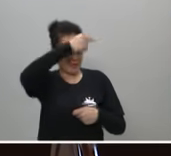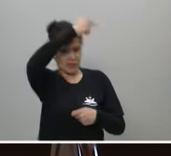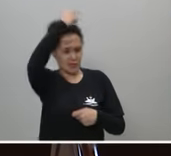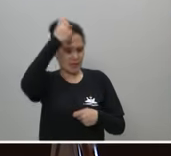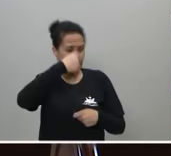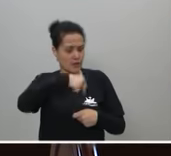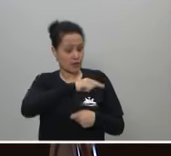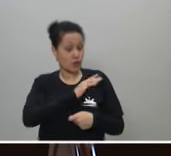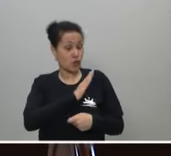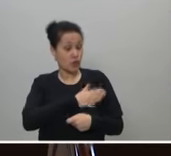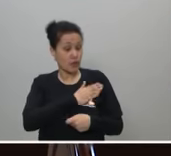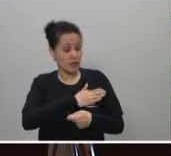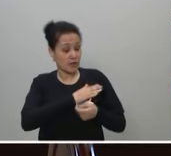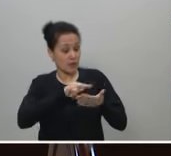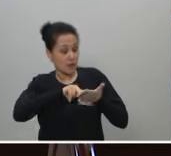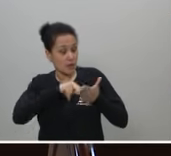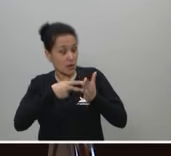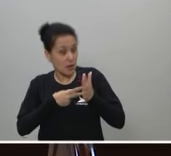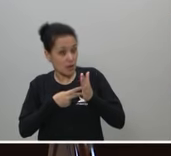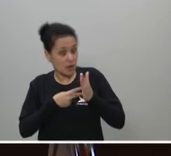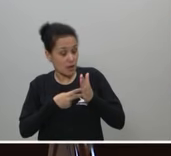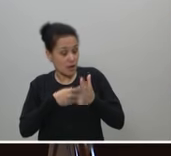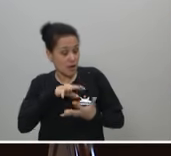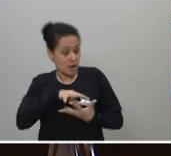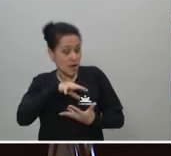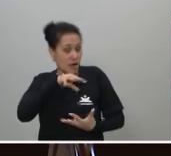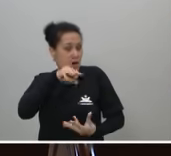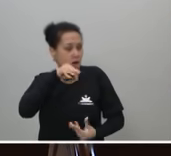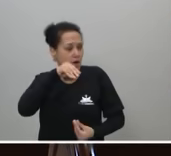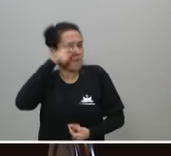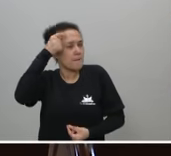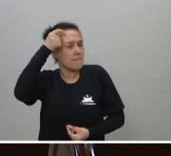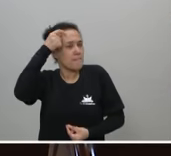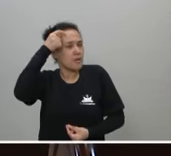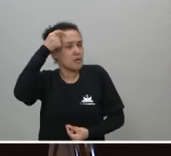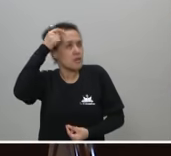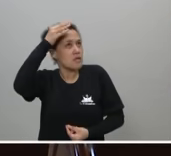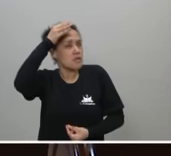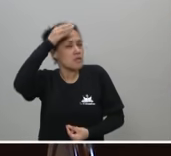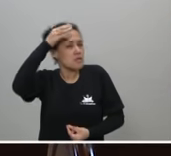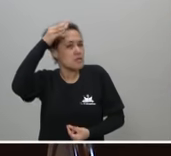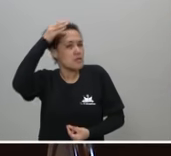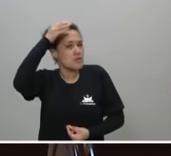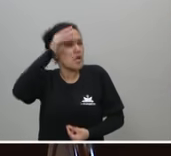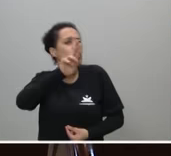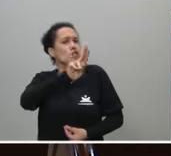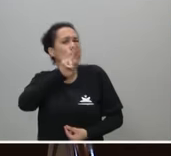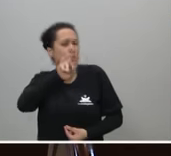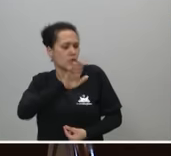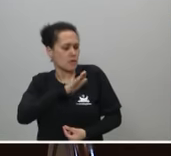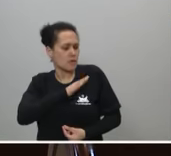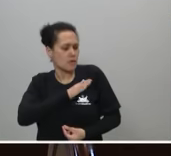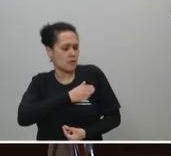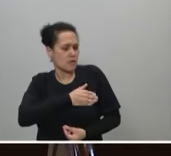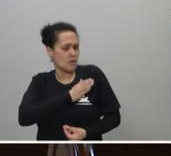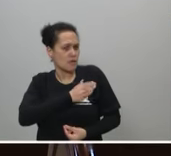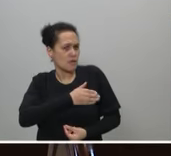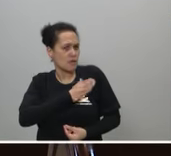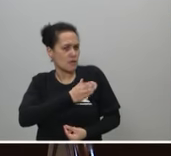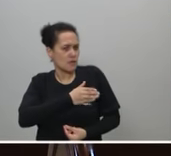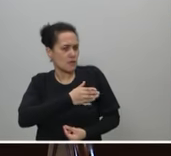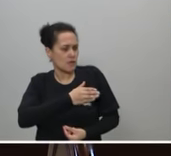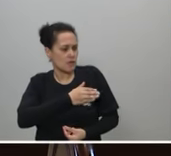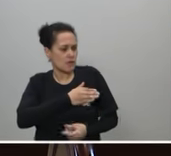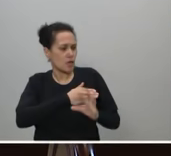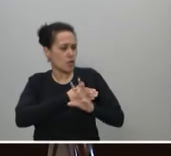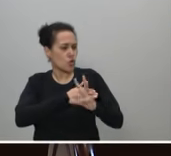alma, coração, pensamento, coração é consciência, coração é apenas um nome que eles tinham para todo de